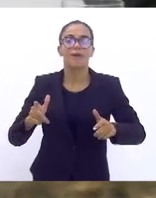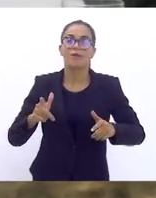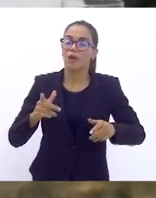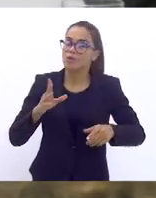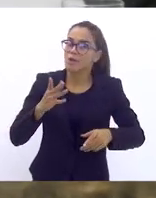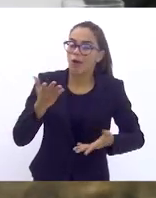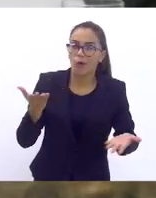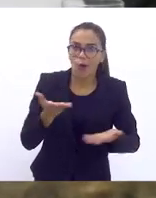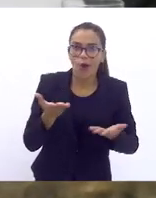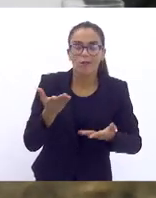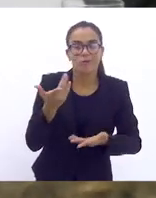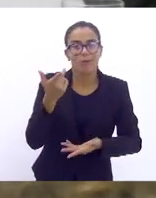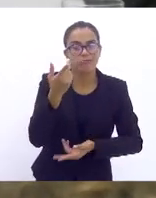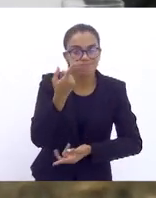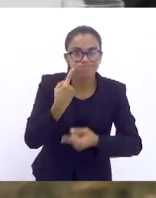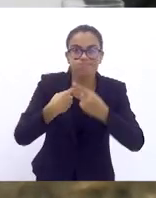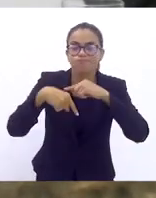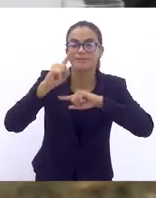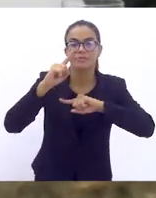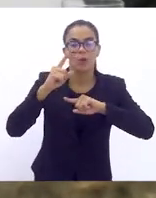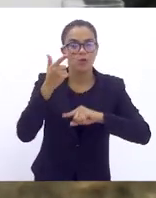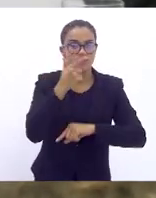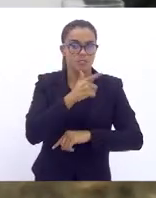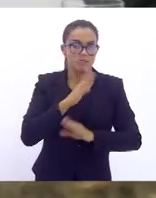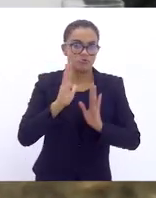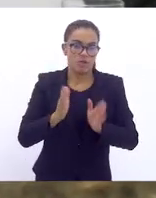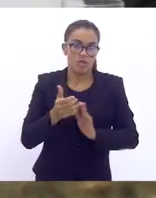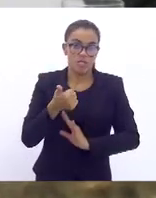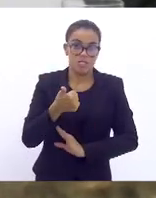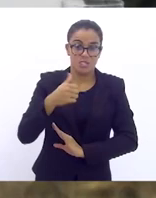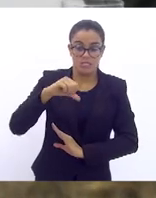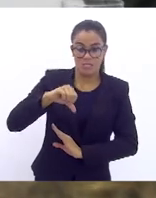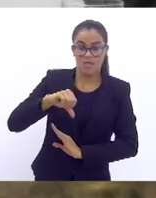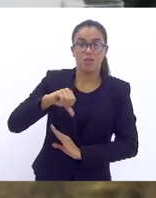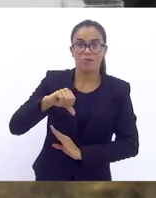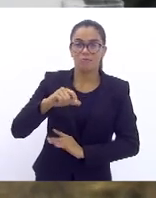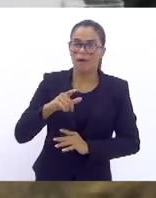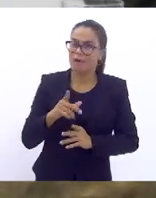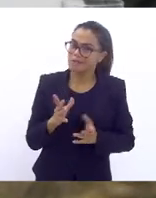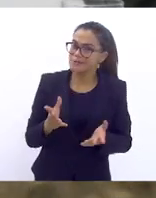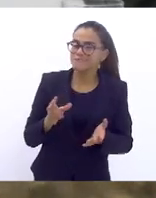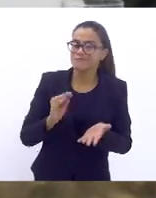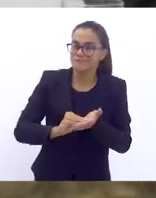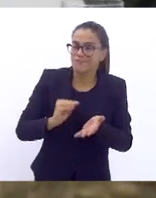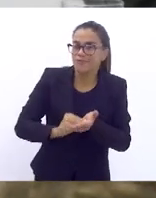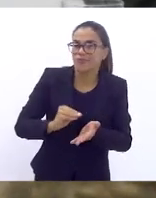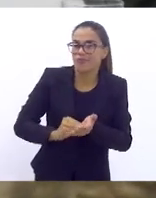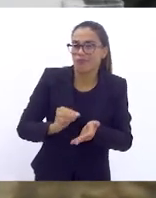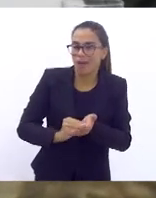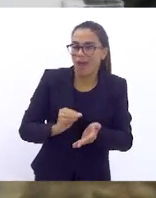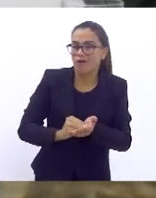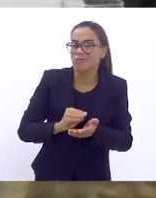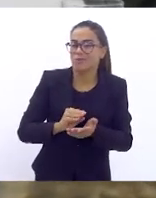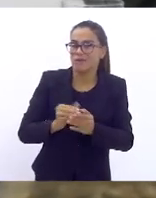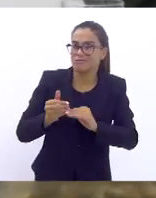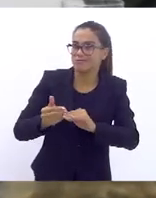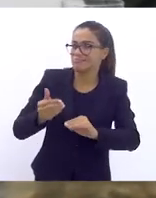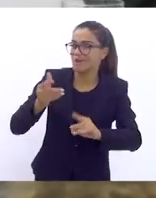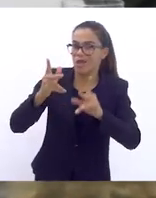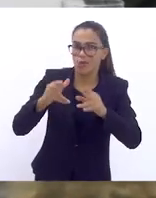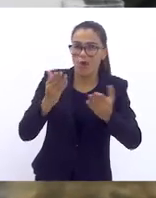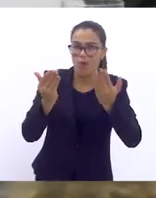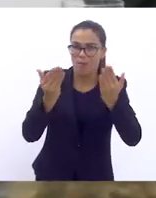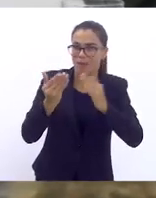patamar e hoje estamos saindo aumentar um pouco de 19 mas ainda estamos a quem por exemplo do que nós tínhamos em 2010